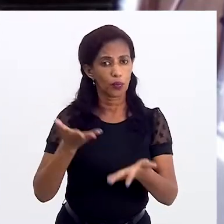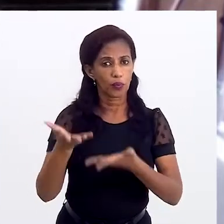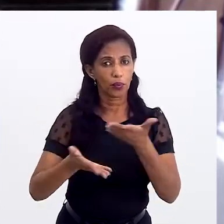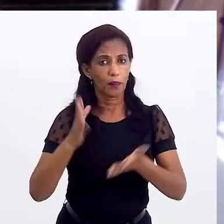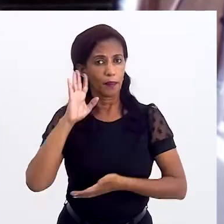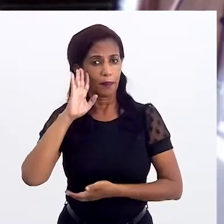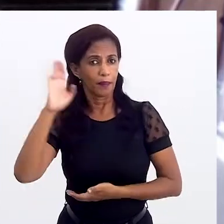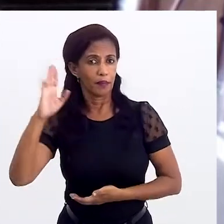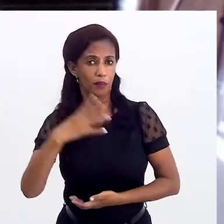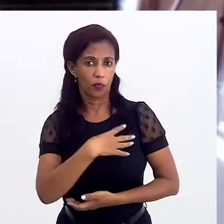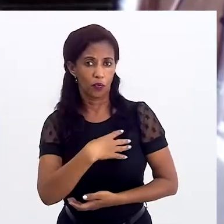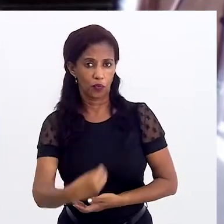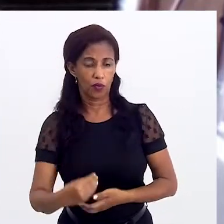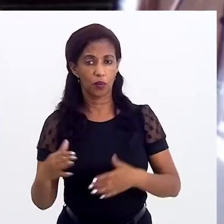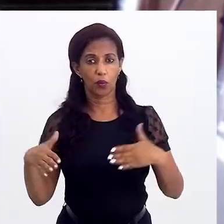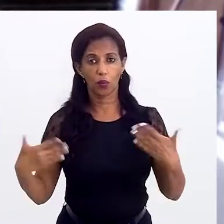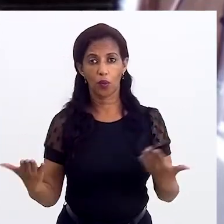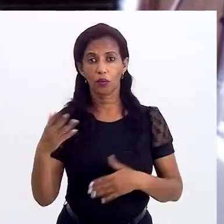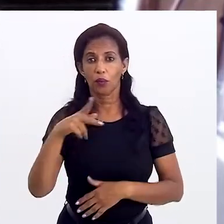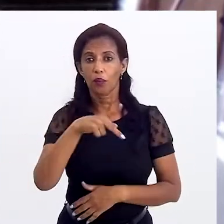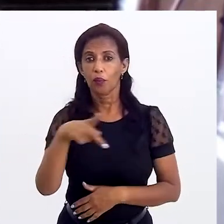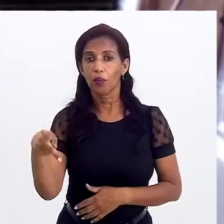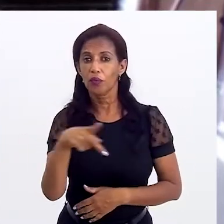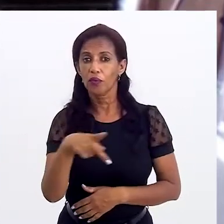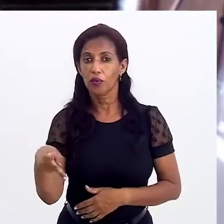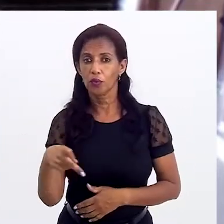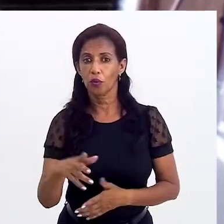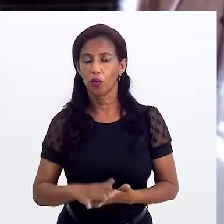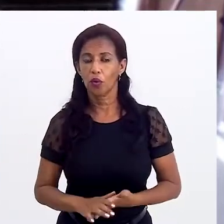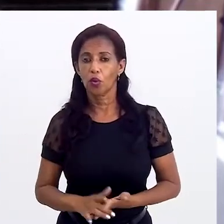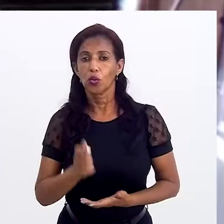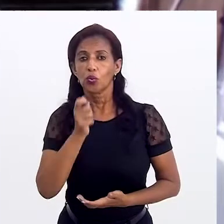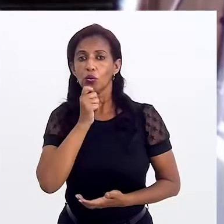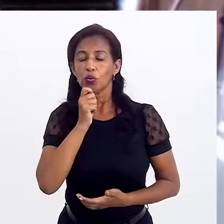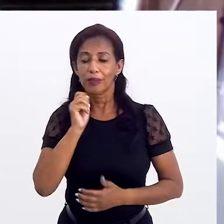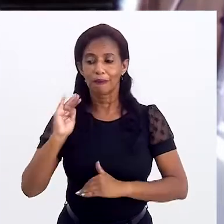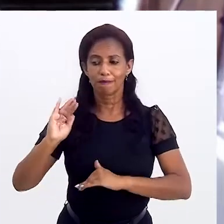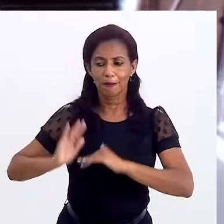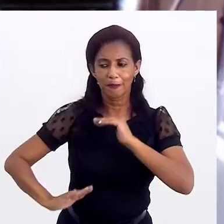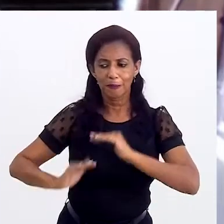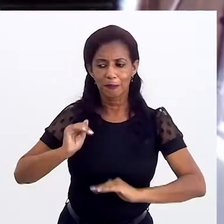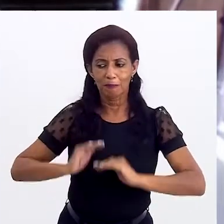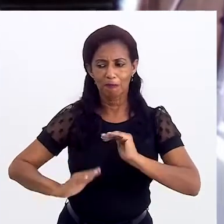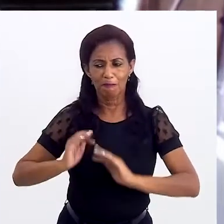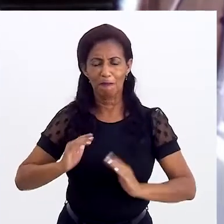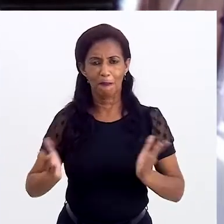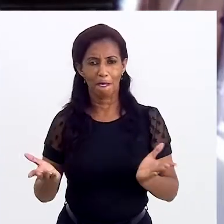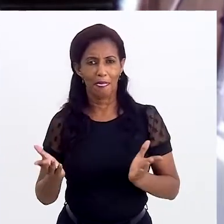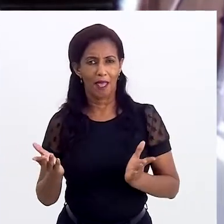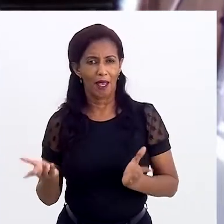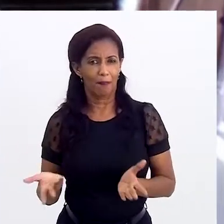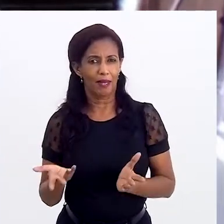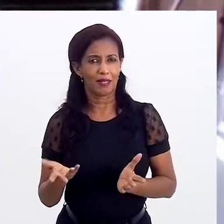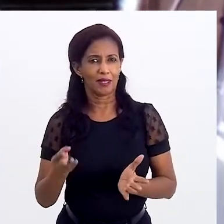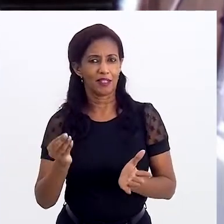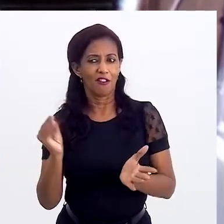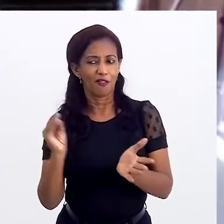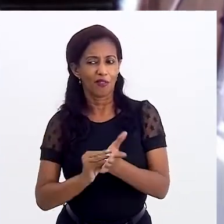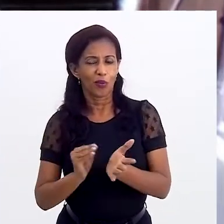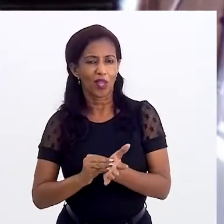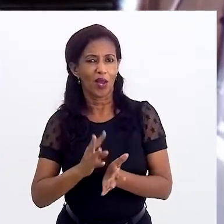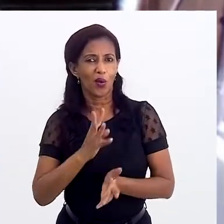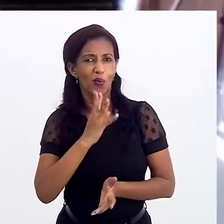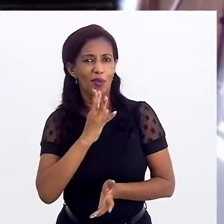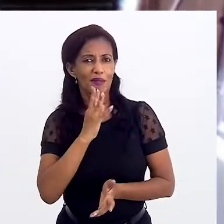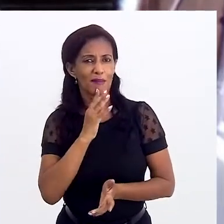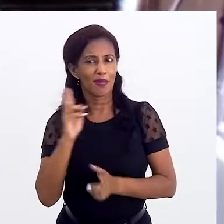tenham cuidado, principalmente com os seus filhos, quando o professor não tiver uma capacidade lúdica. Não é só questão de